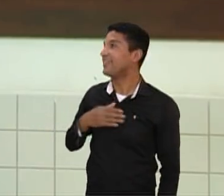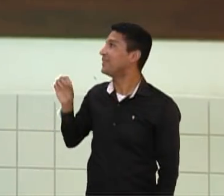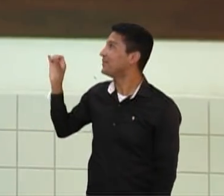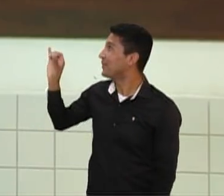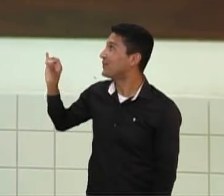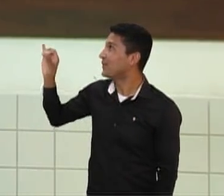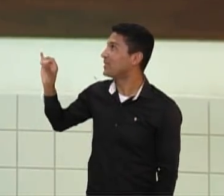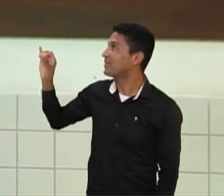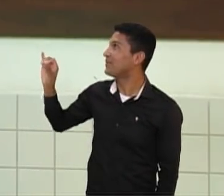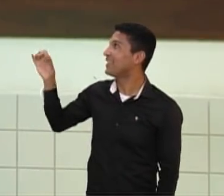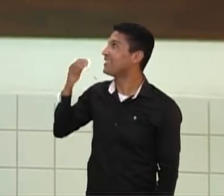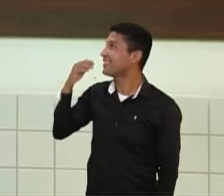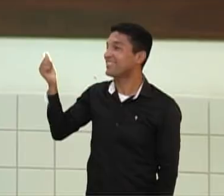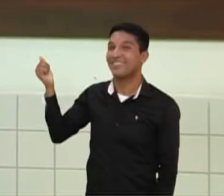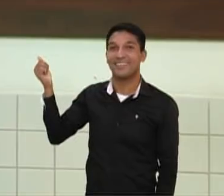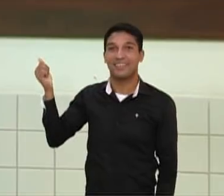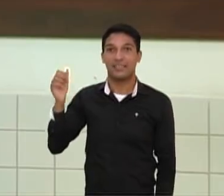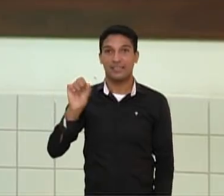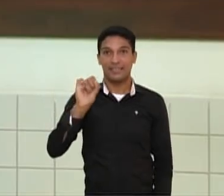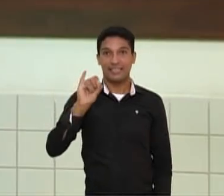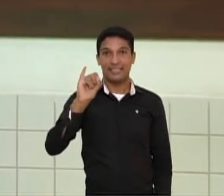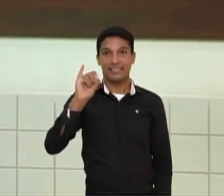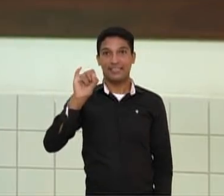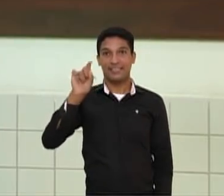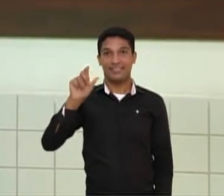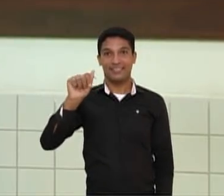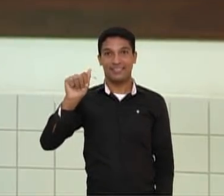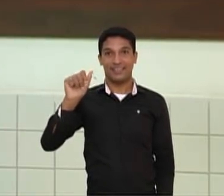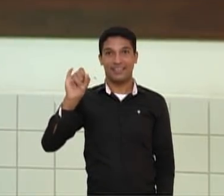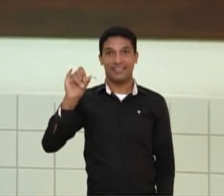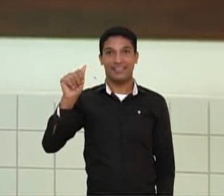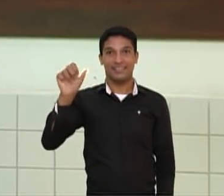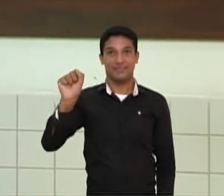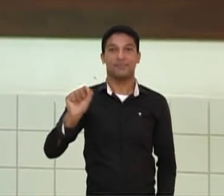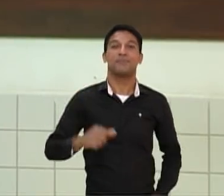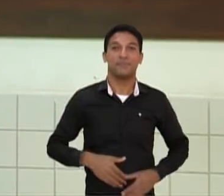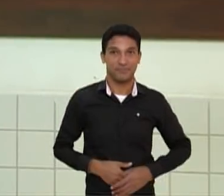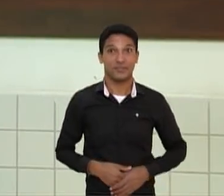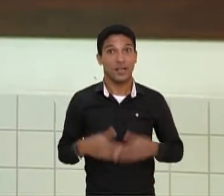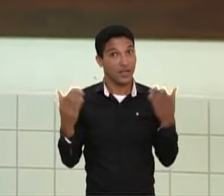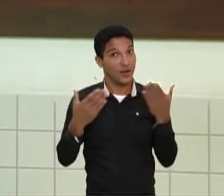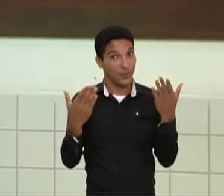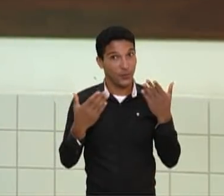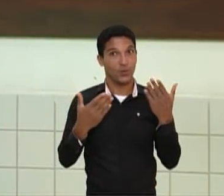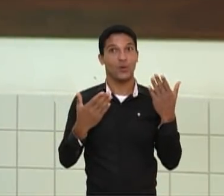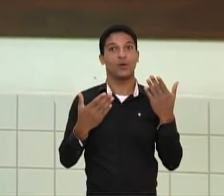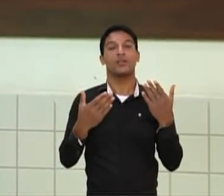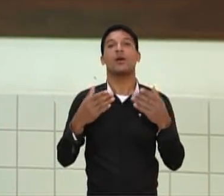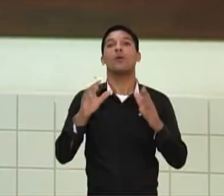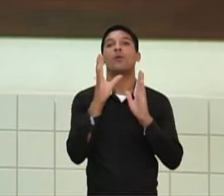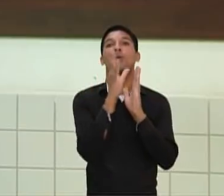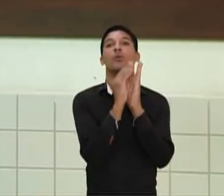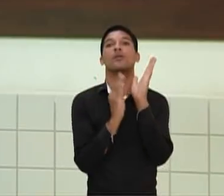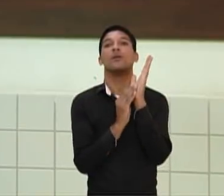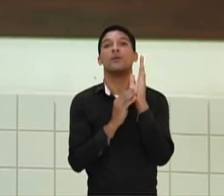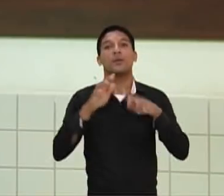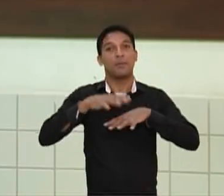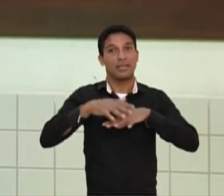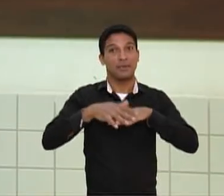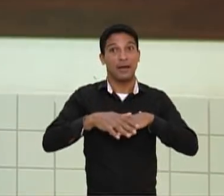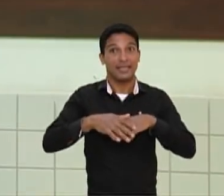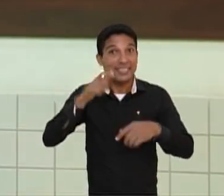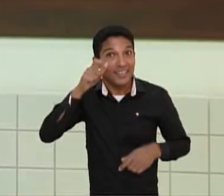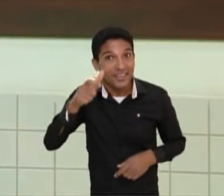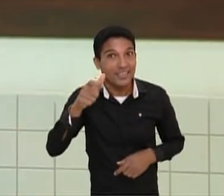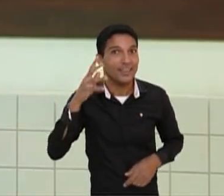bom, Isaías? Oi, tudo bem? Isso aí, nós estamos aqui hoje para levar para você conteúdos de matemática interessantes e legais que